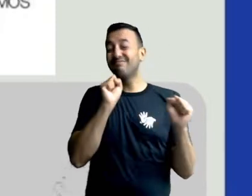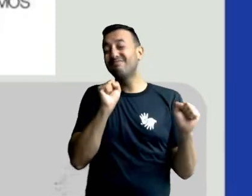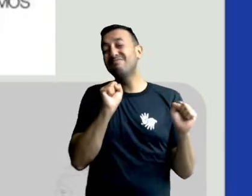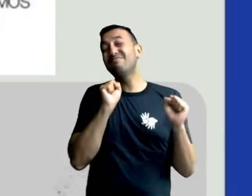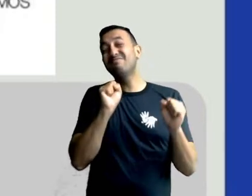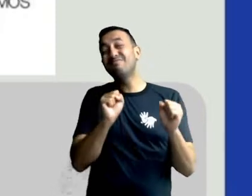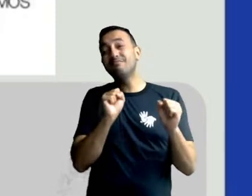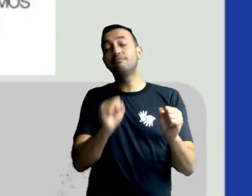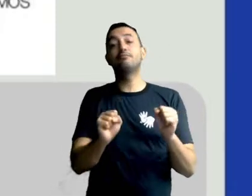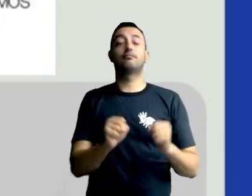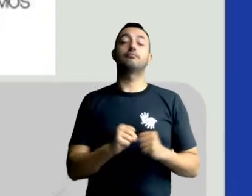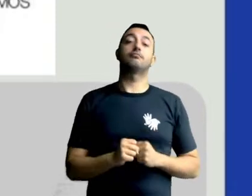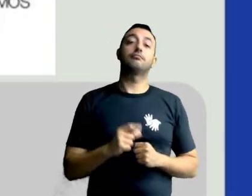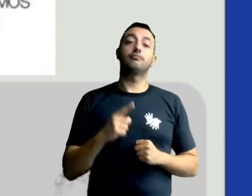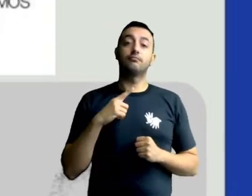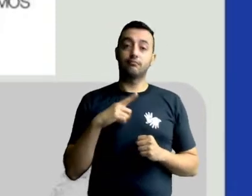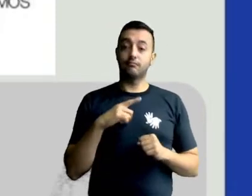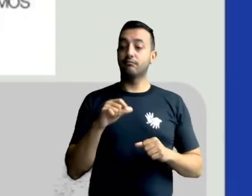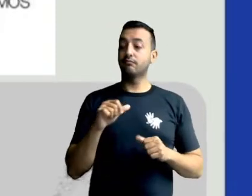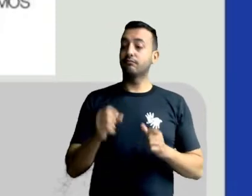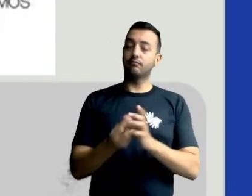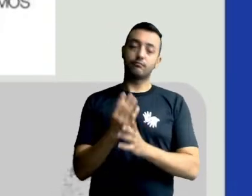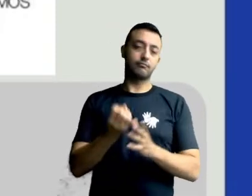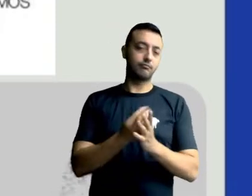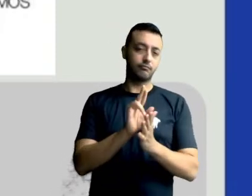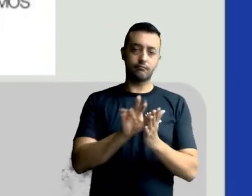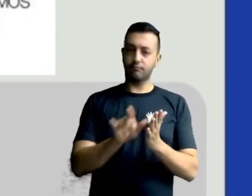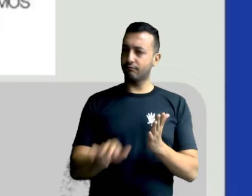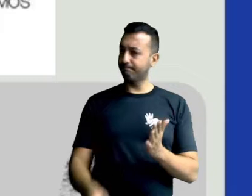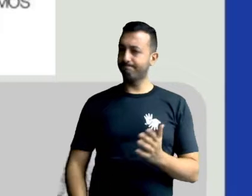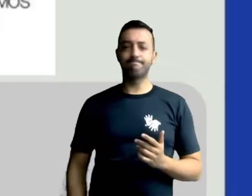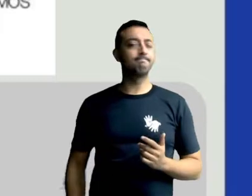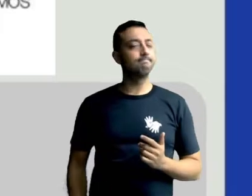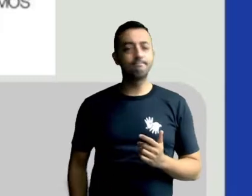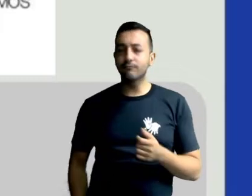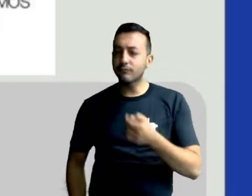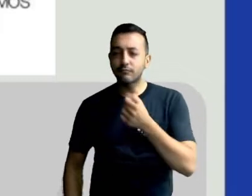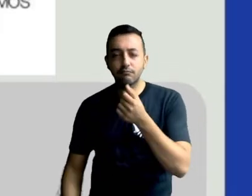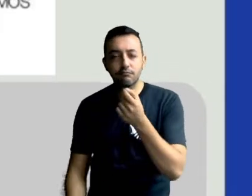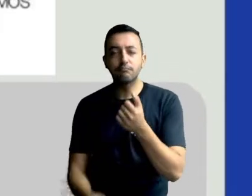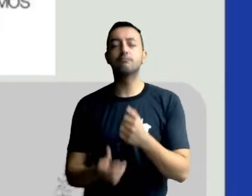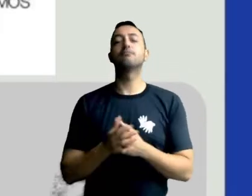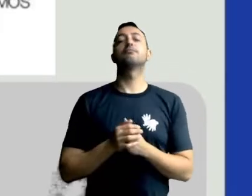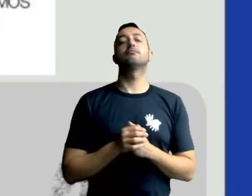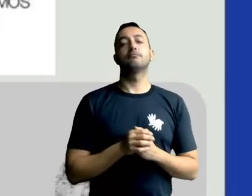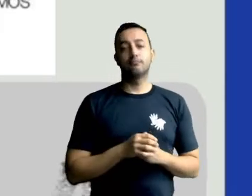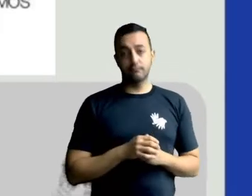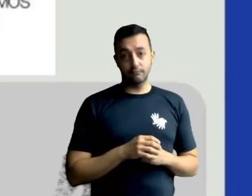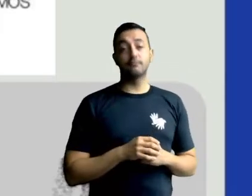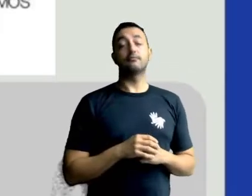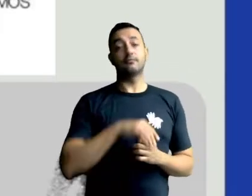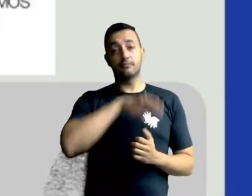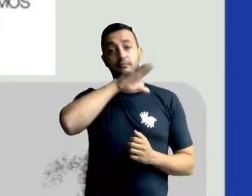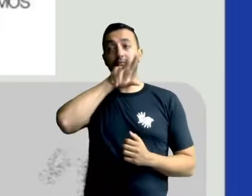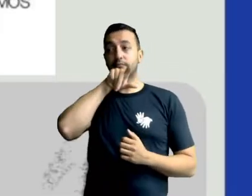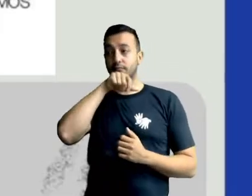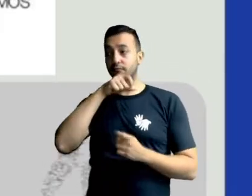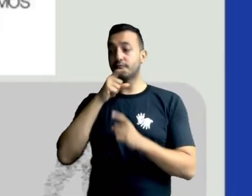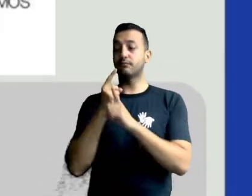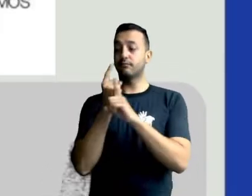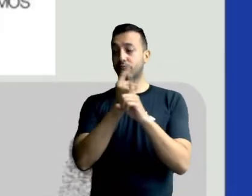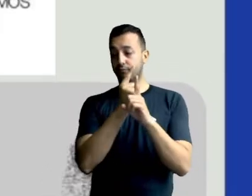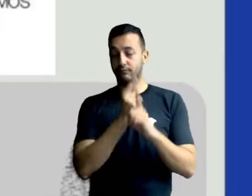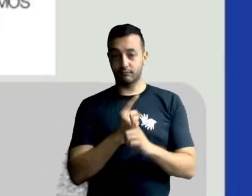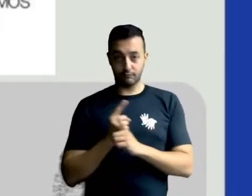baixíssima. O ambiente tem pouca variedade de plantas, não tem plantas diferentes, tá? Os animais